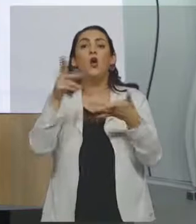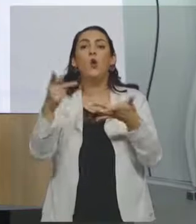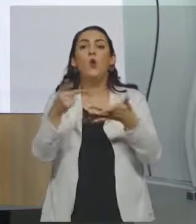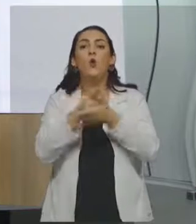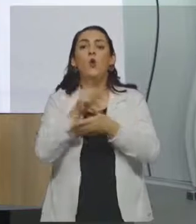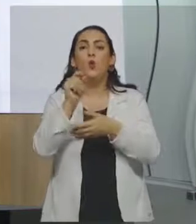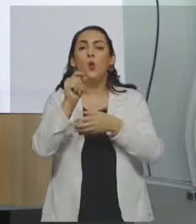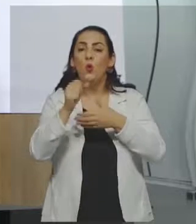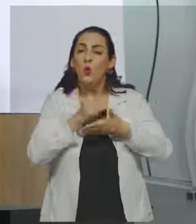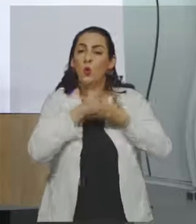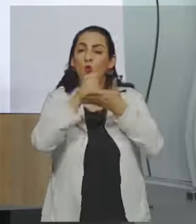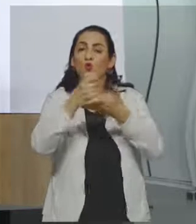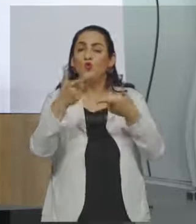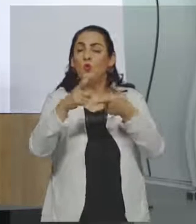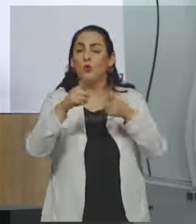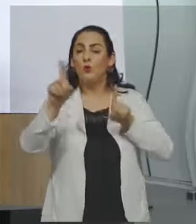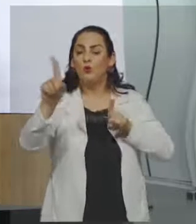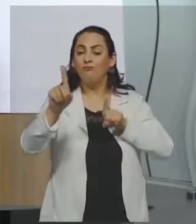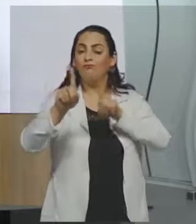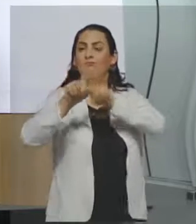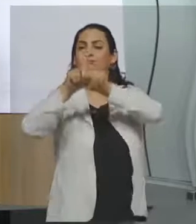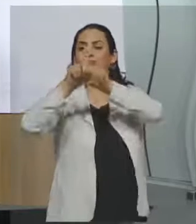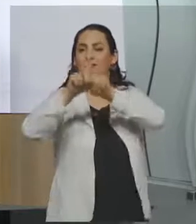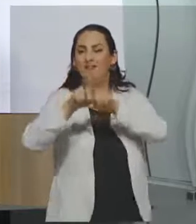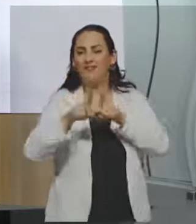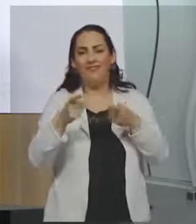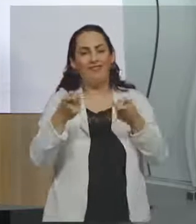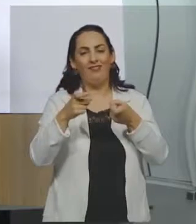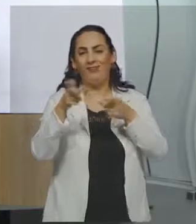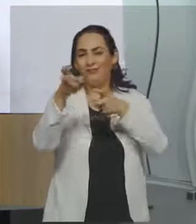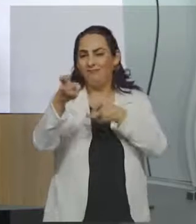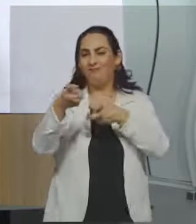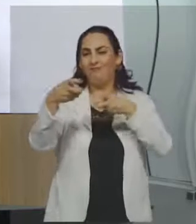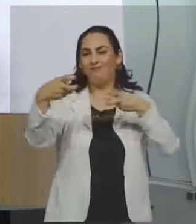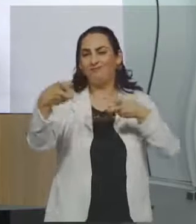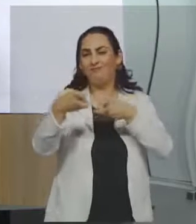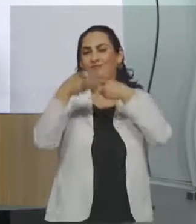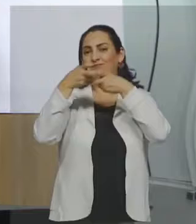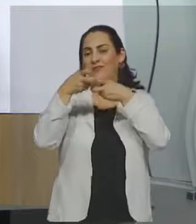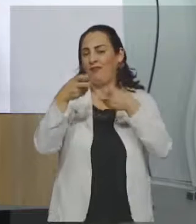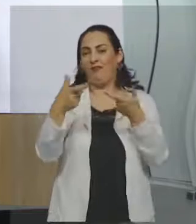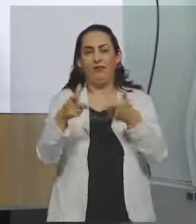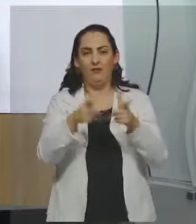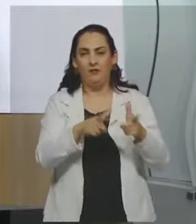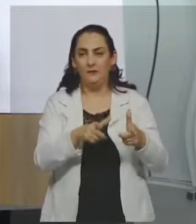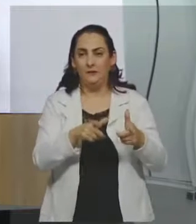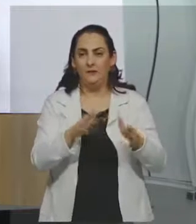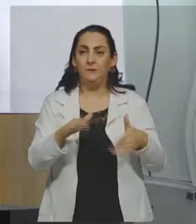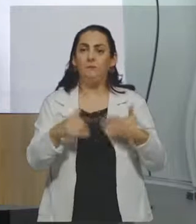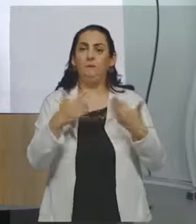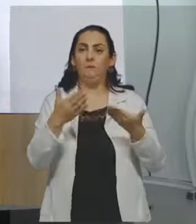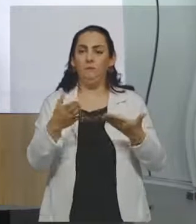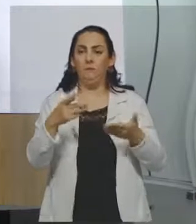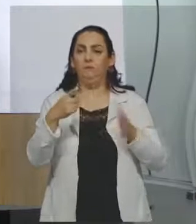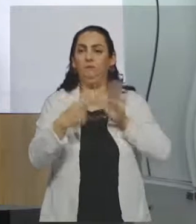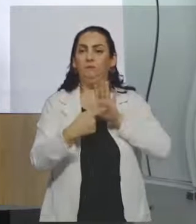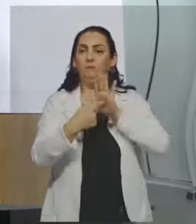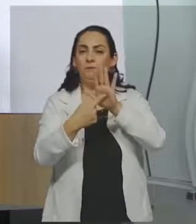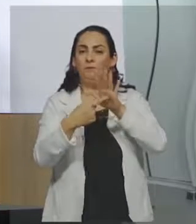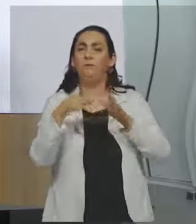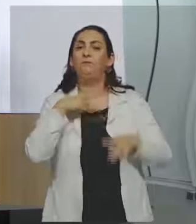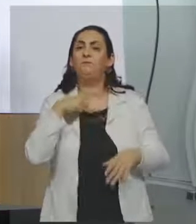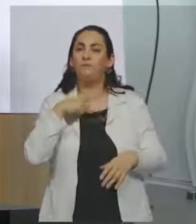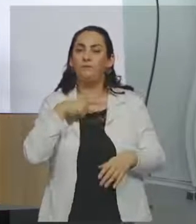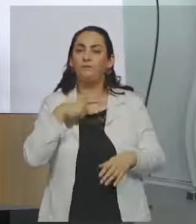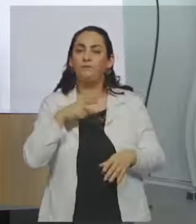do núcleo, ok? Diante disso, galera, nós temos aqui o valor, então, da massa do meu átomo,